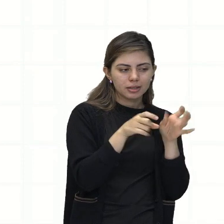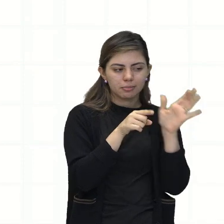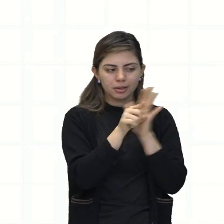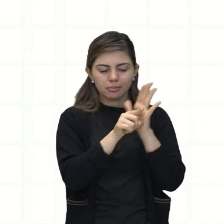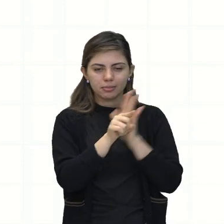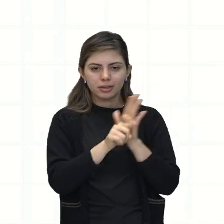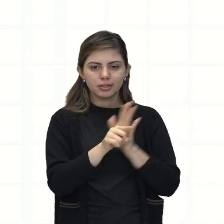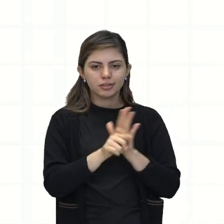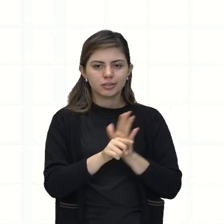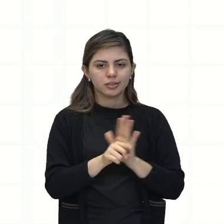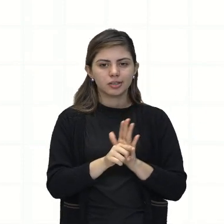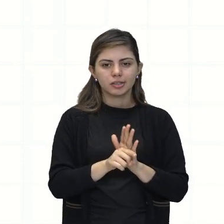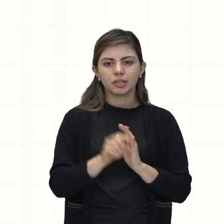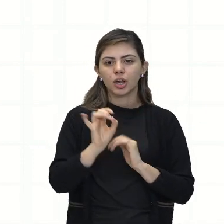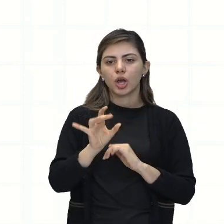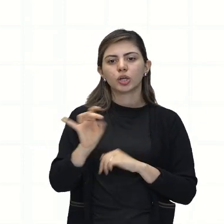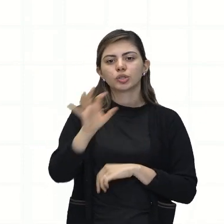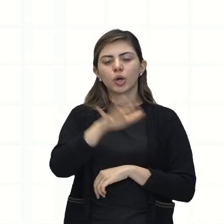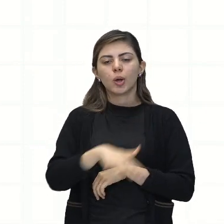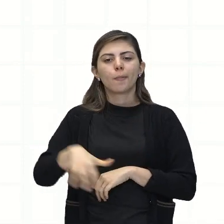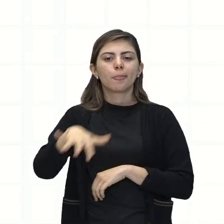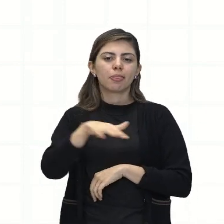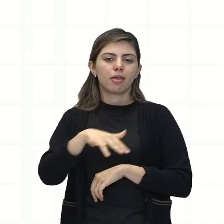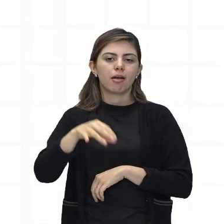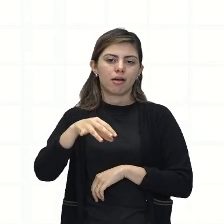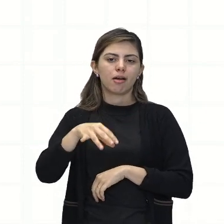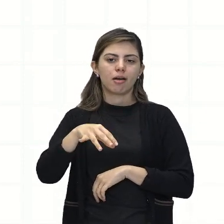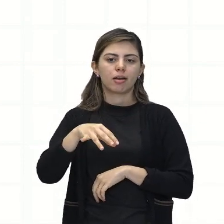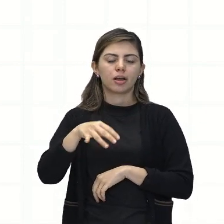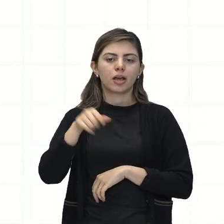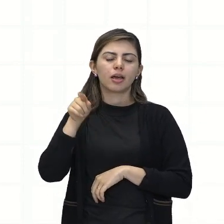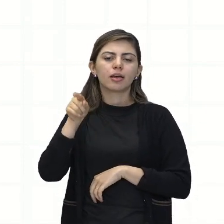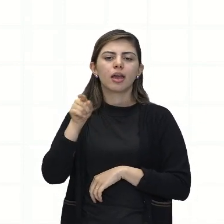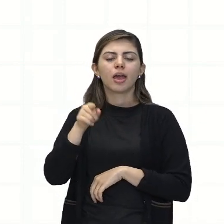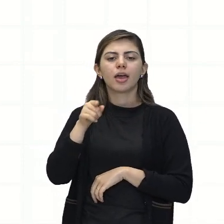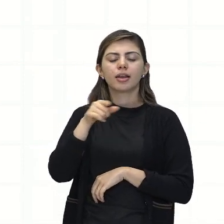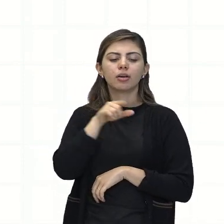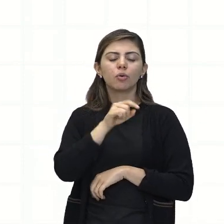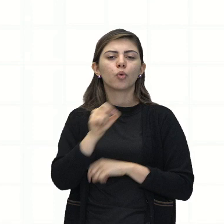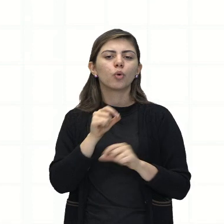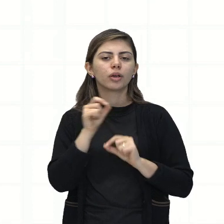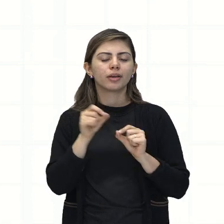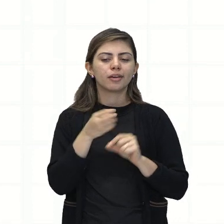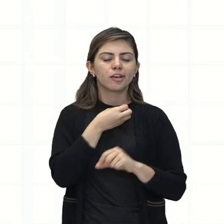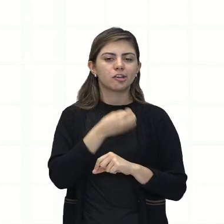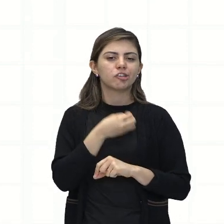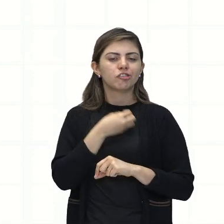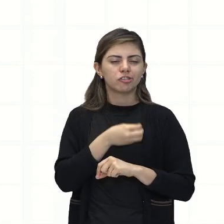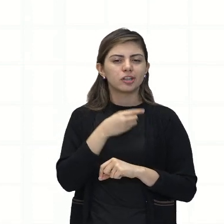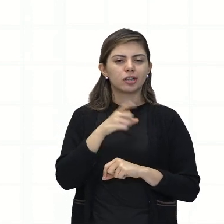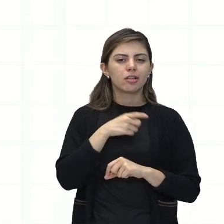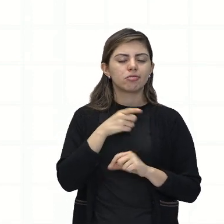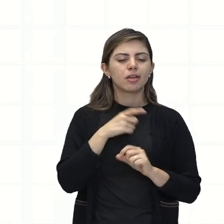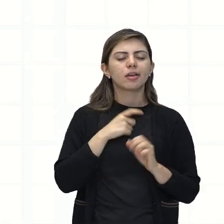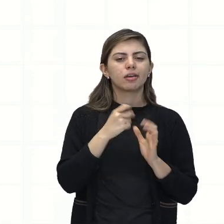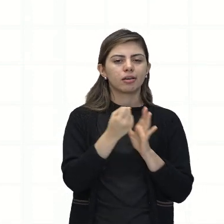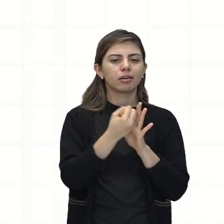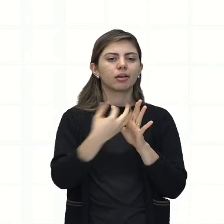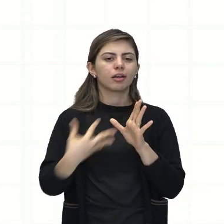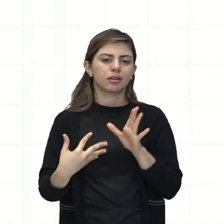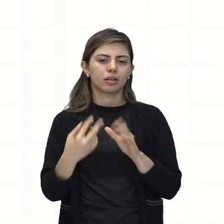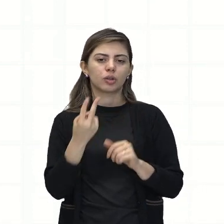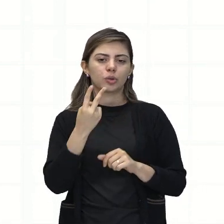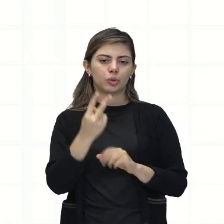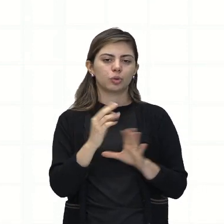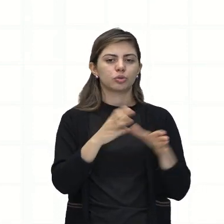realizadas em nível macroscópico, né, em que esses seres vivos eles foram classificados ali em dois